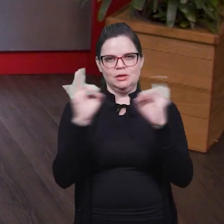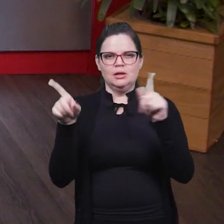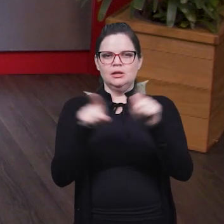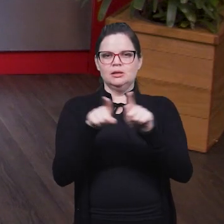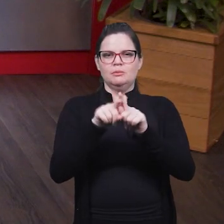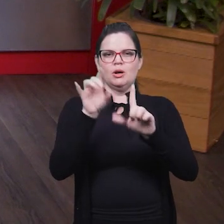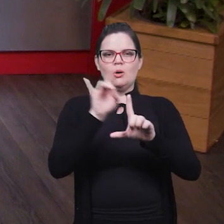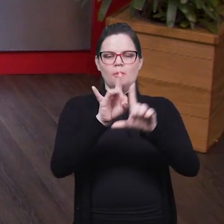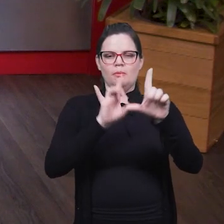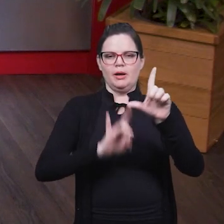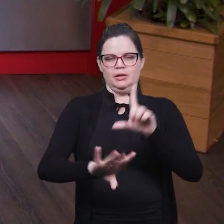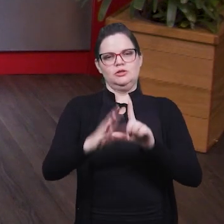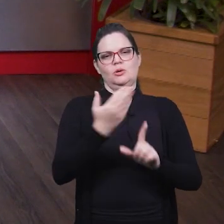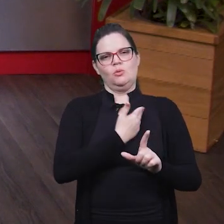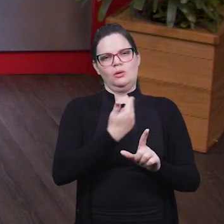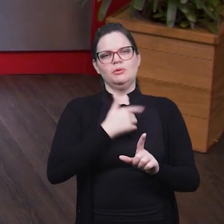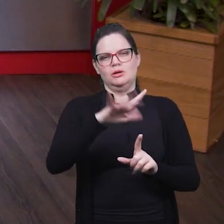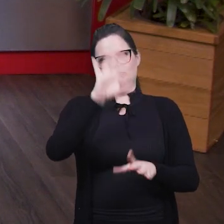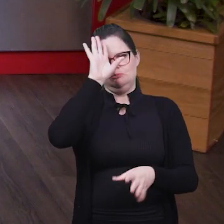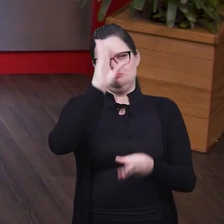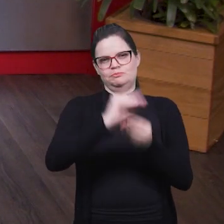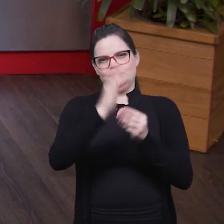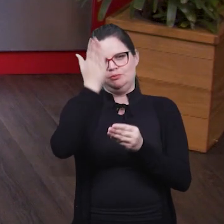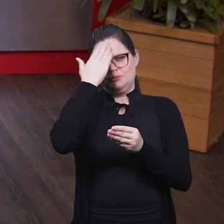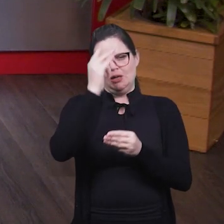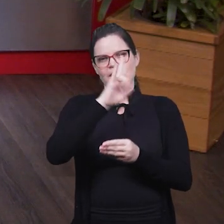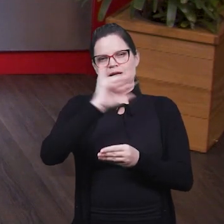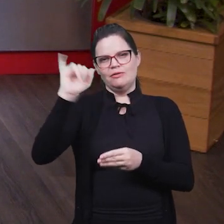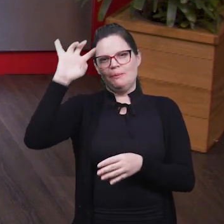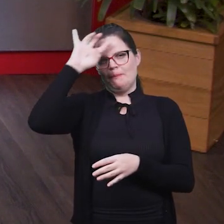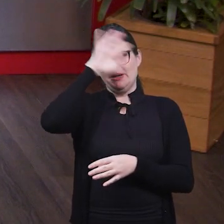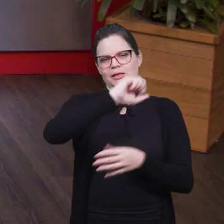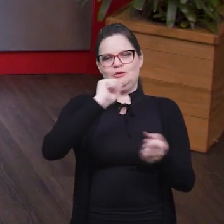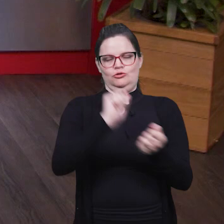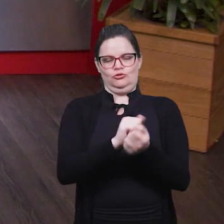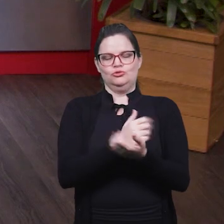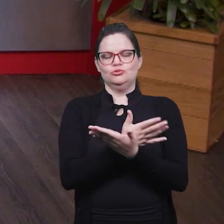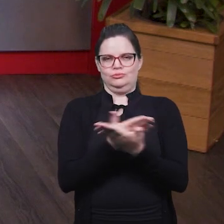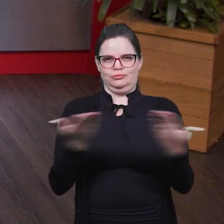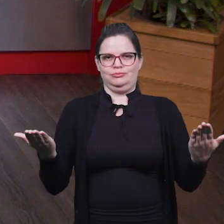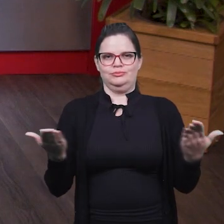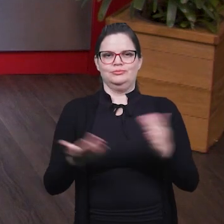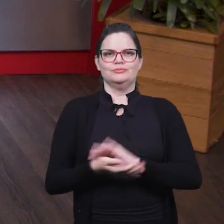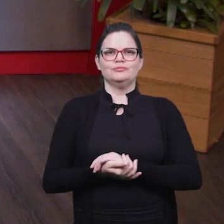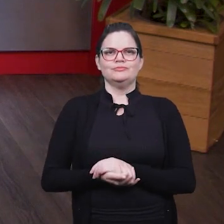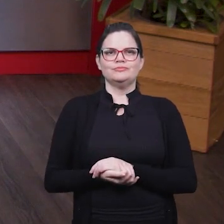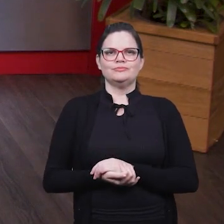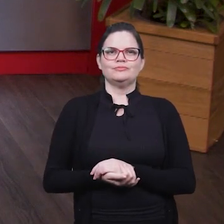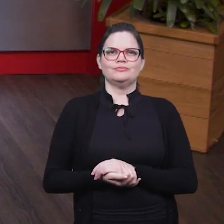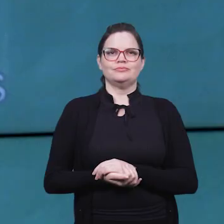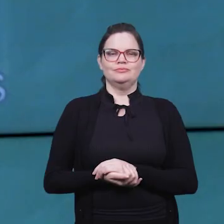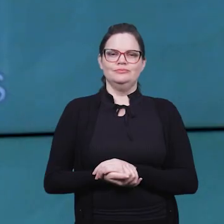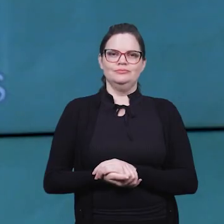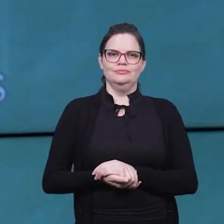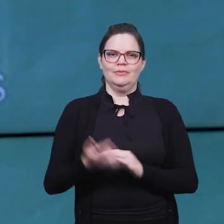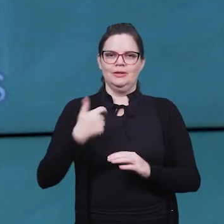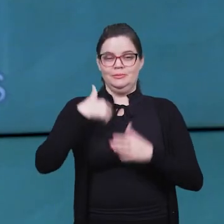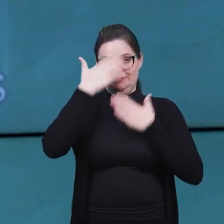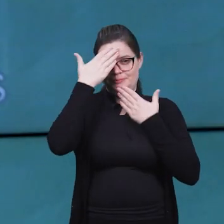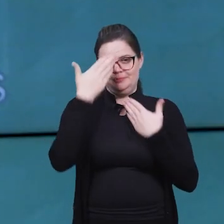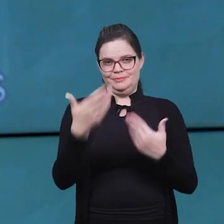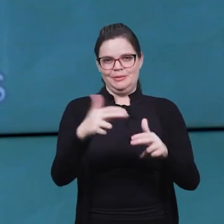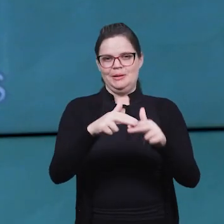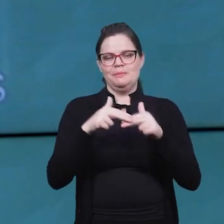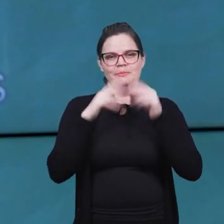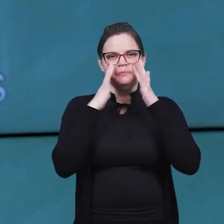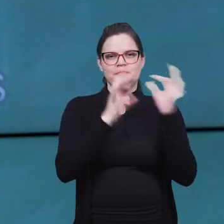com alguém querido que você acredite que também vai adquirir conhecimento através deste programa. Já quero te